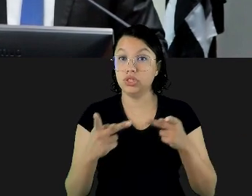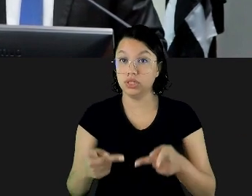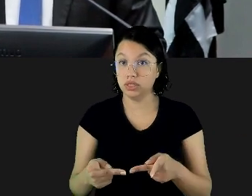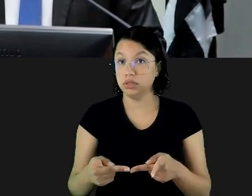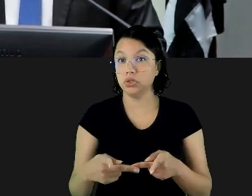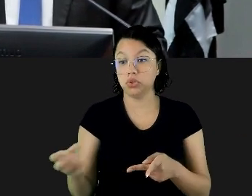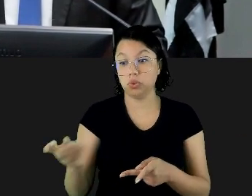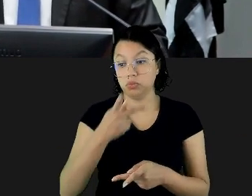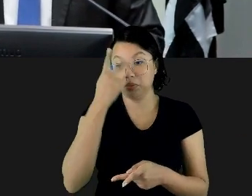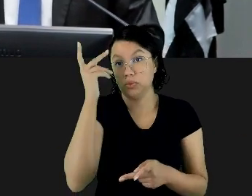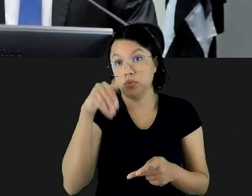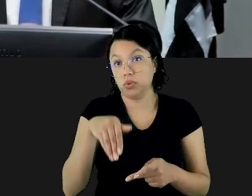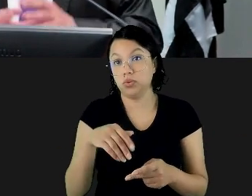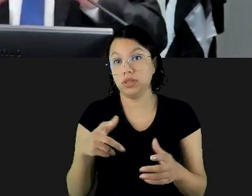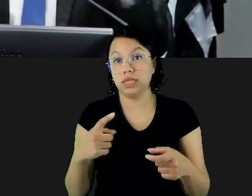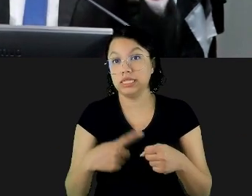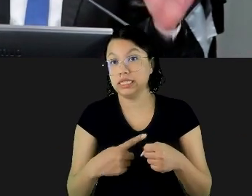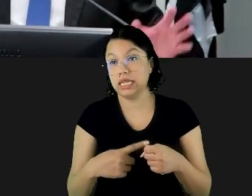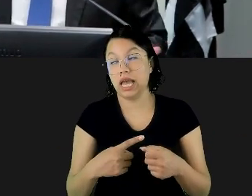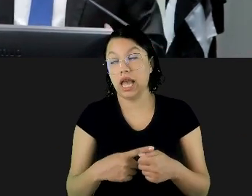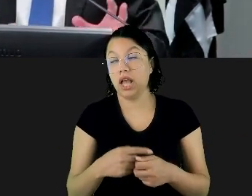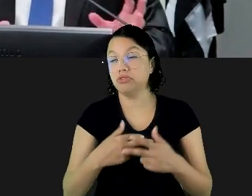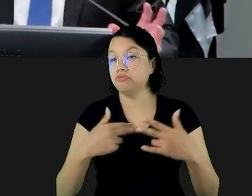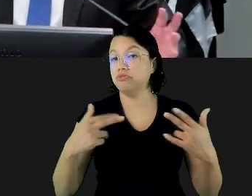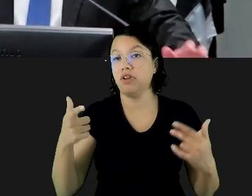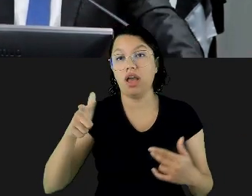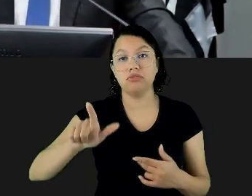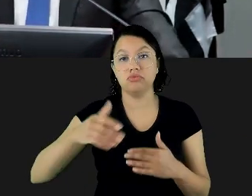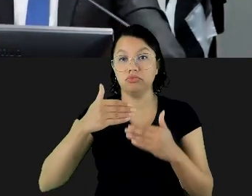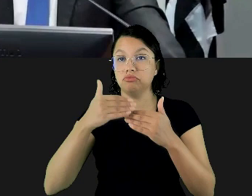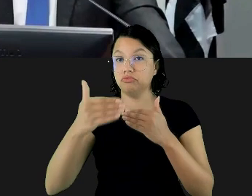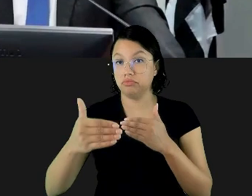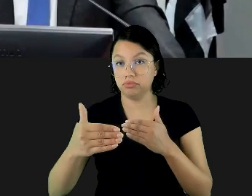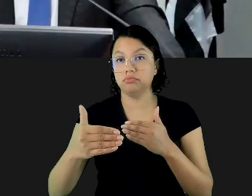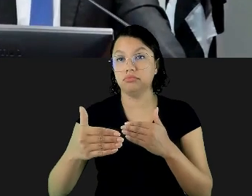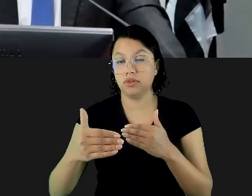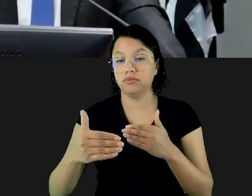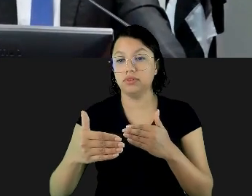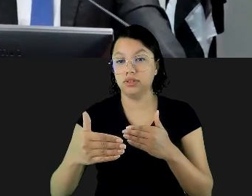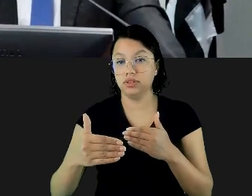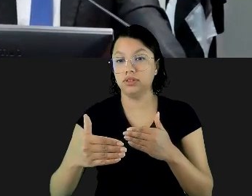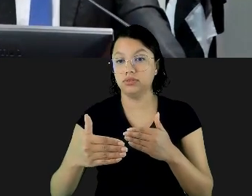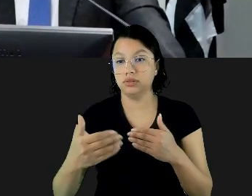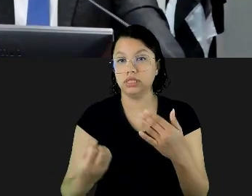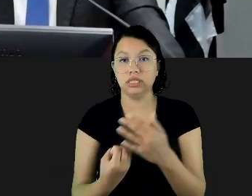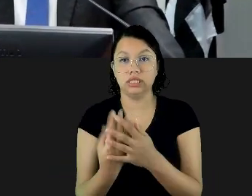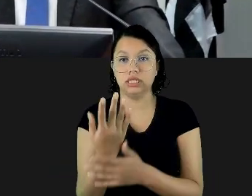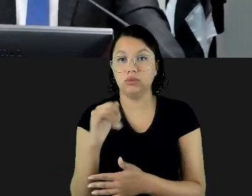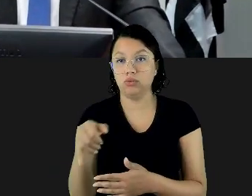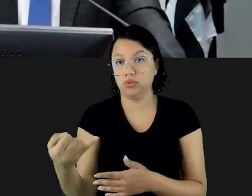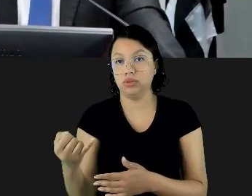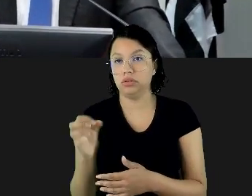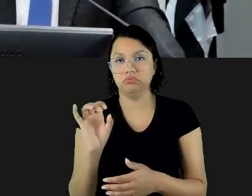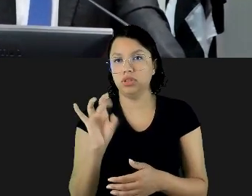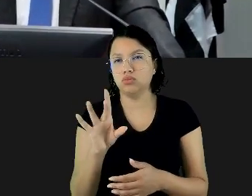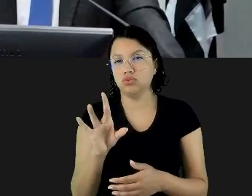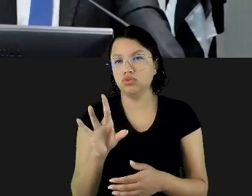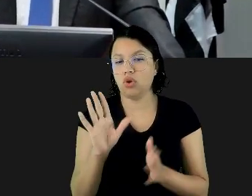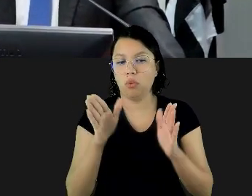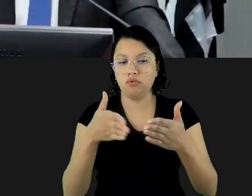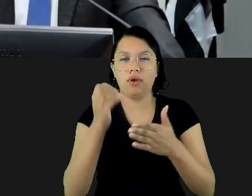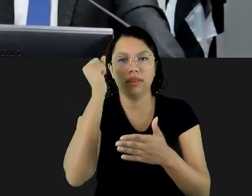questão de várias outras frentes que abrem de oportunidade, não só para Mato Grosso do Sul, como para o nosso